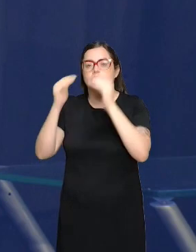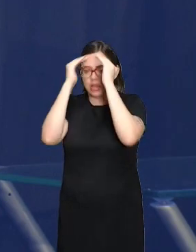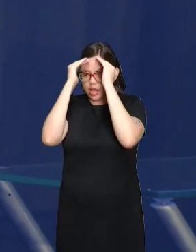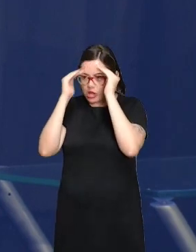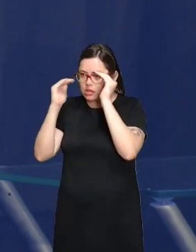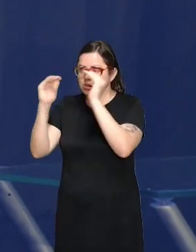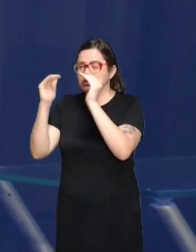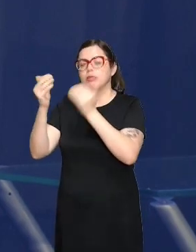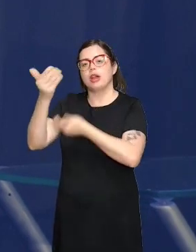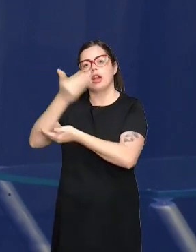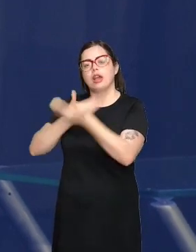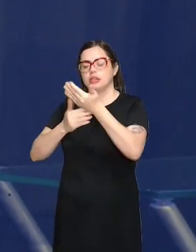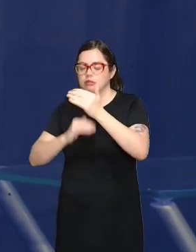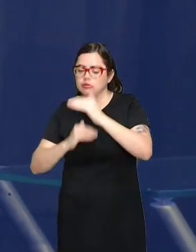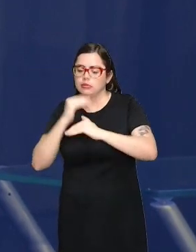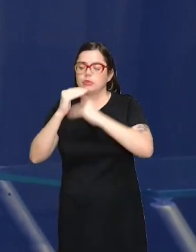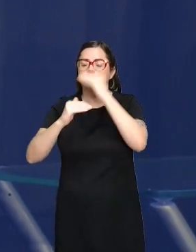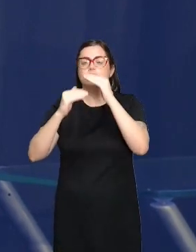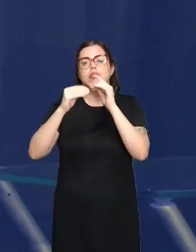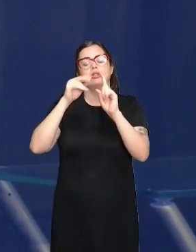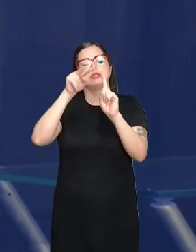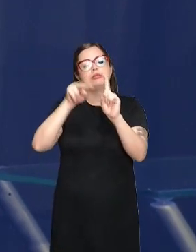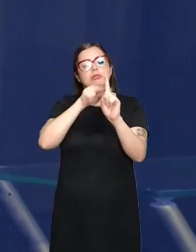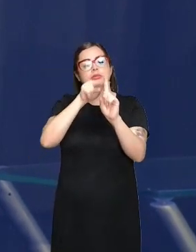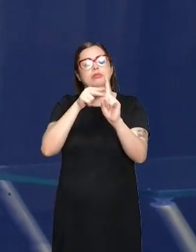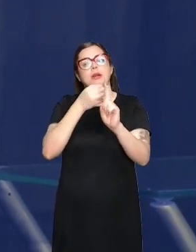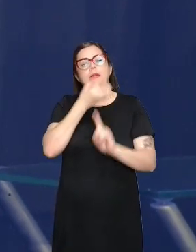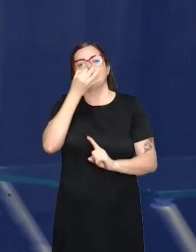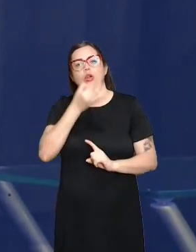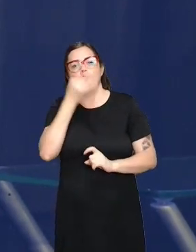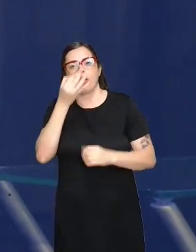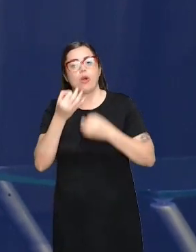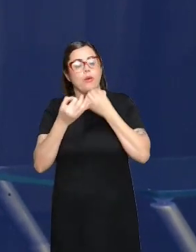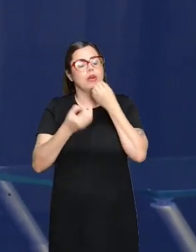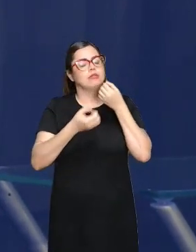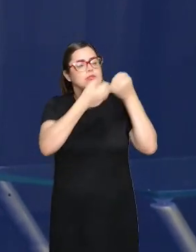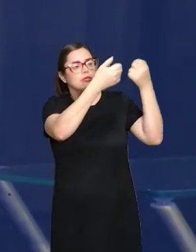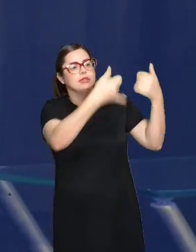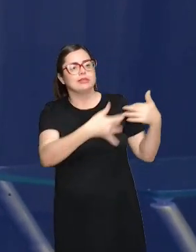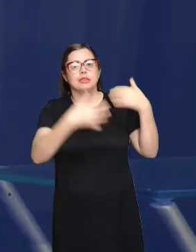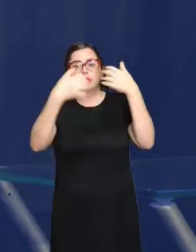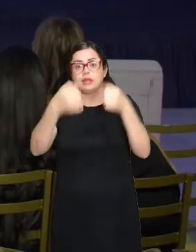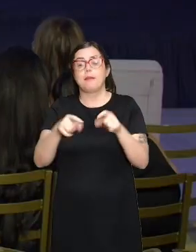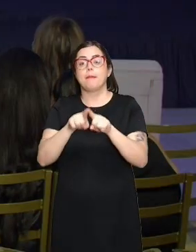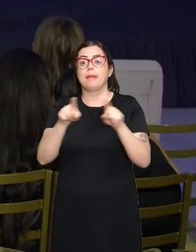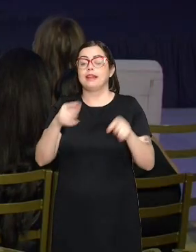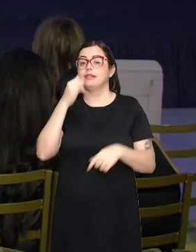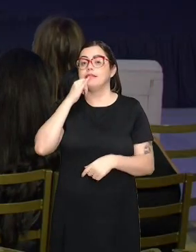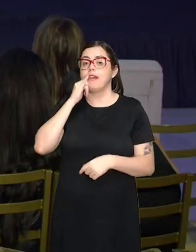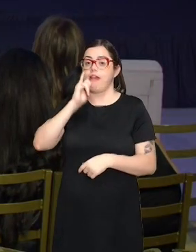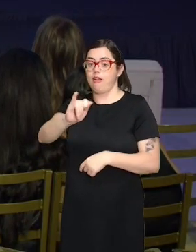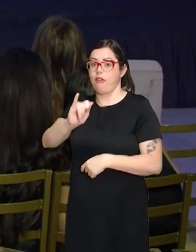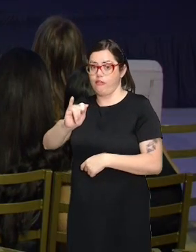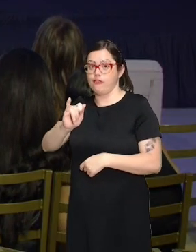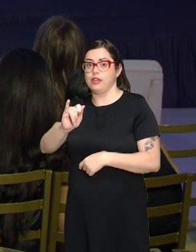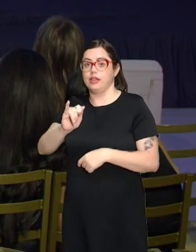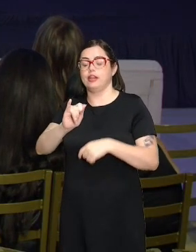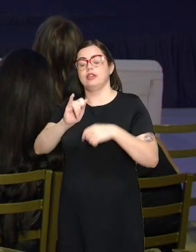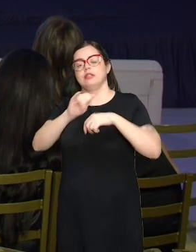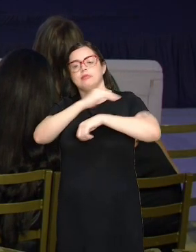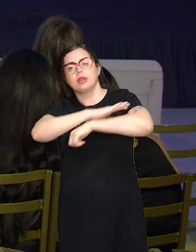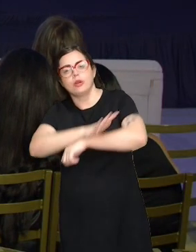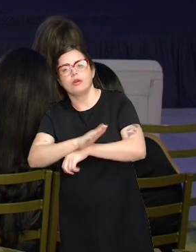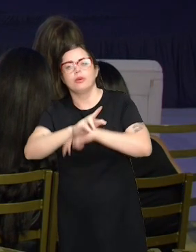gente consiga expor nossos pontos sem ferir direitos humanos, né? Por aí. Total. É isso.